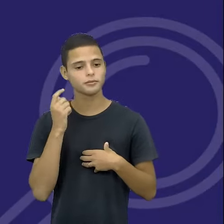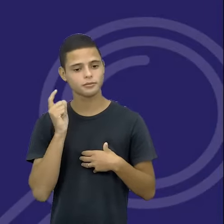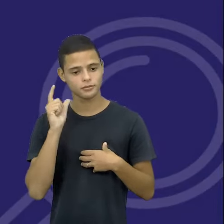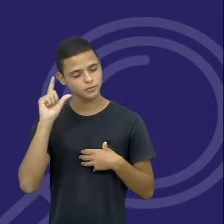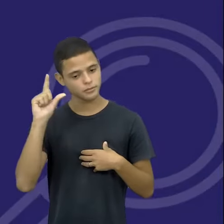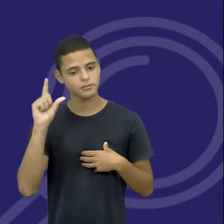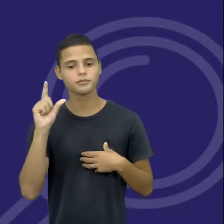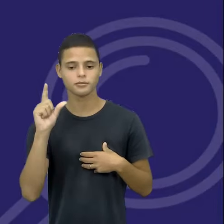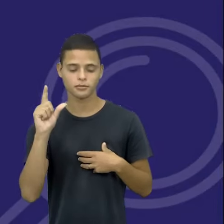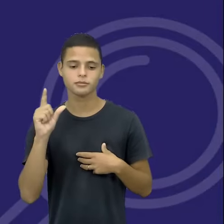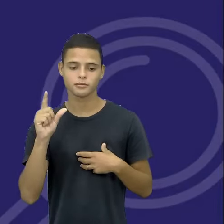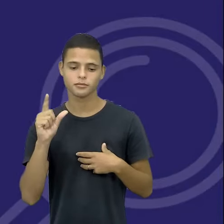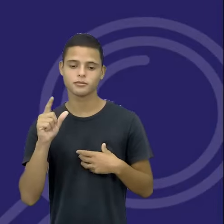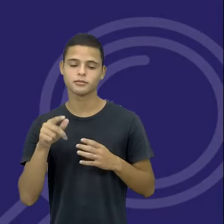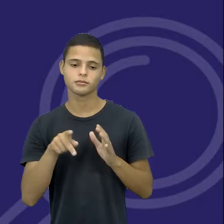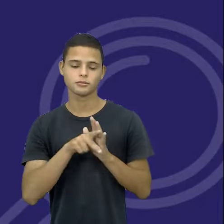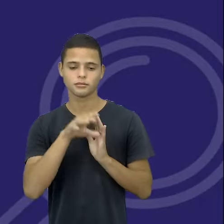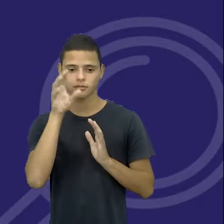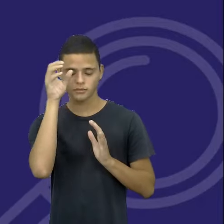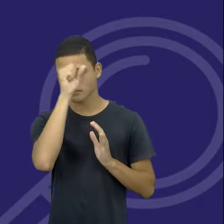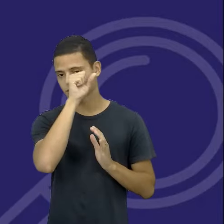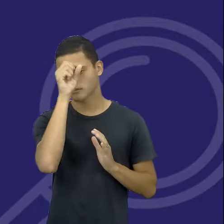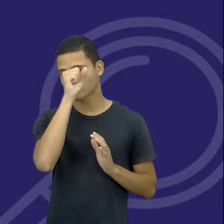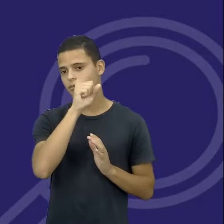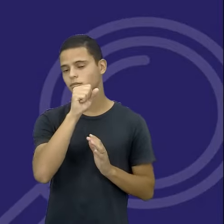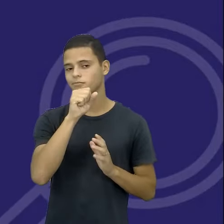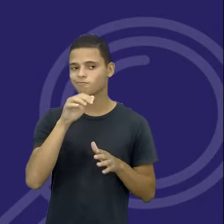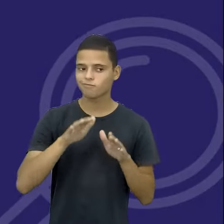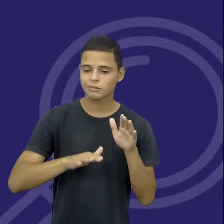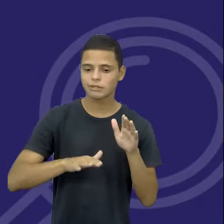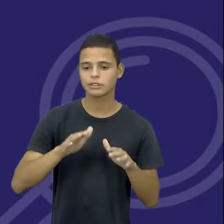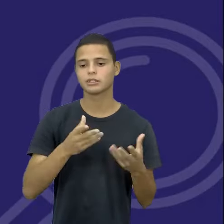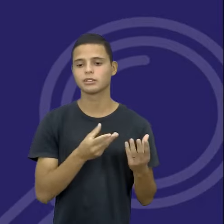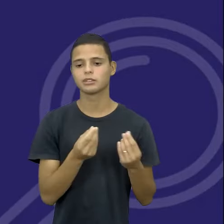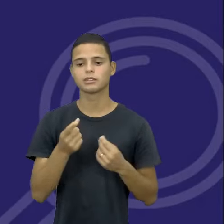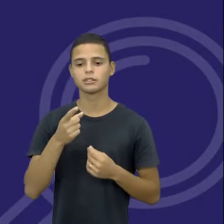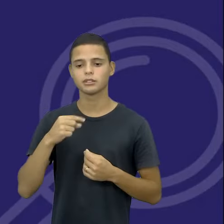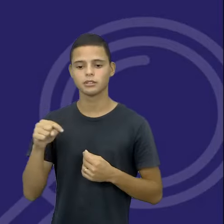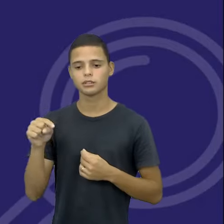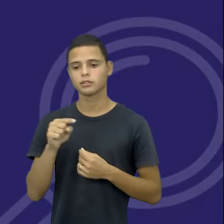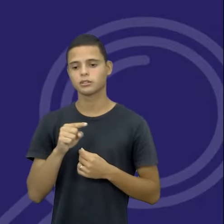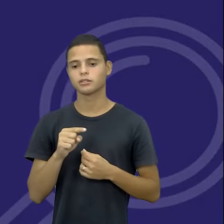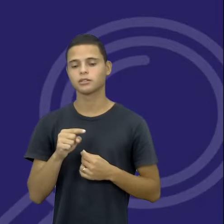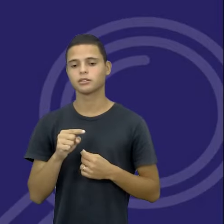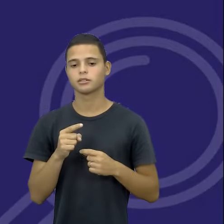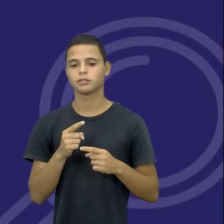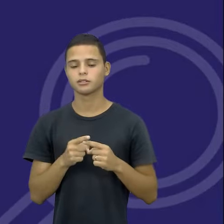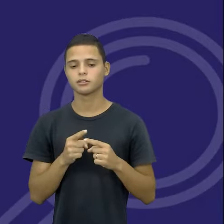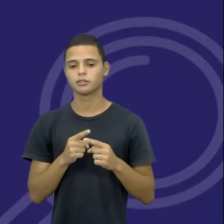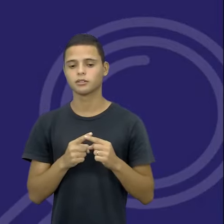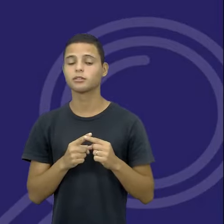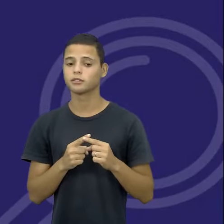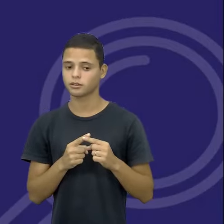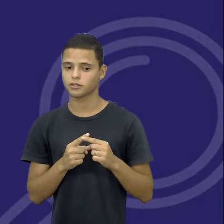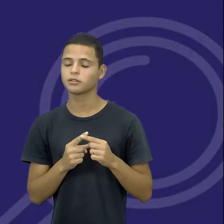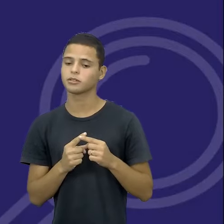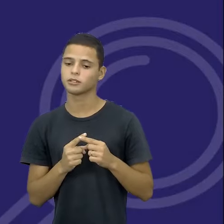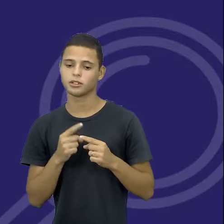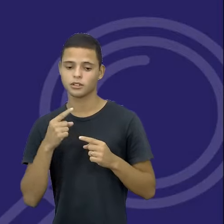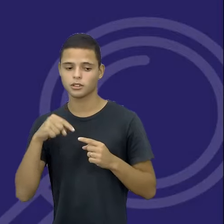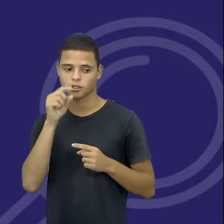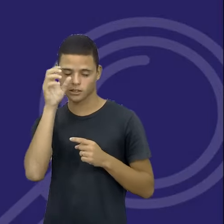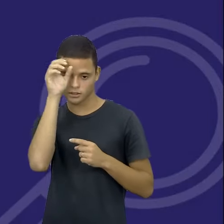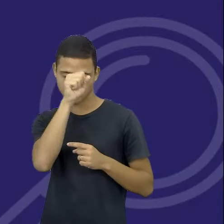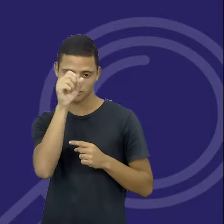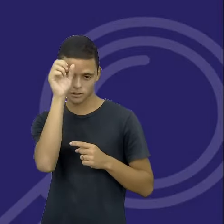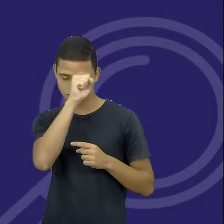da aprendizagem, tá? Isso depende bastante de nós, né? Porque nós criamos as situações de aprendizagem ali